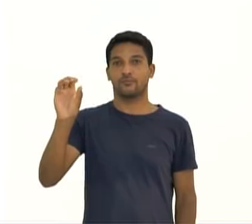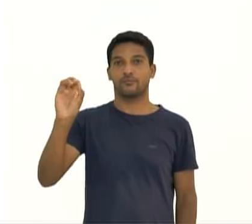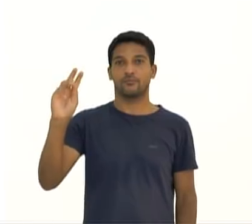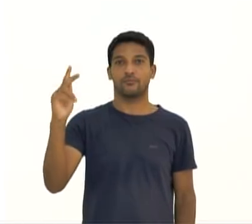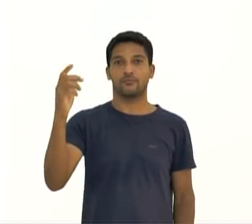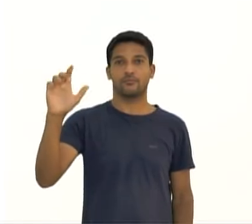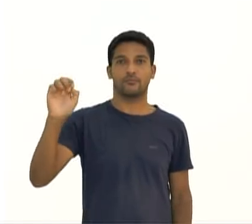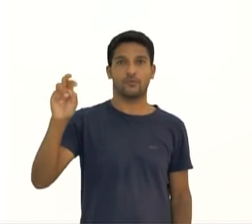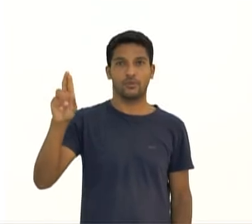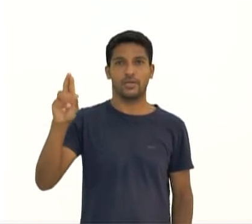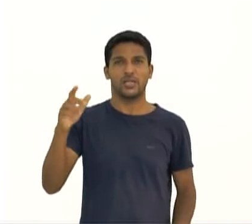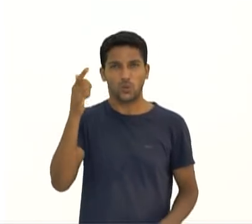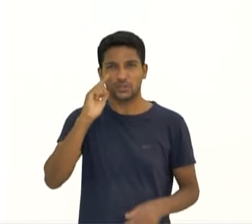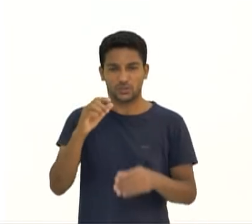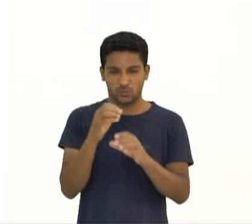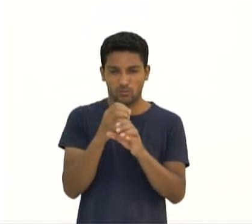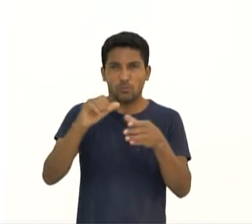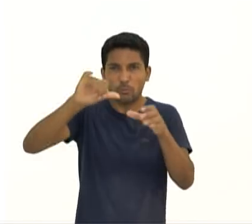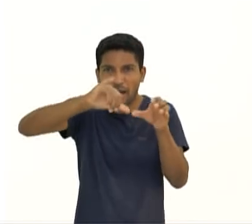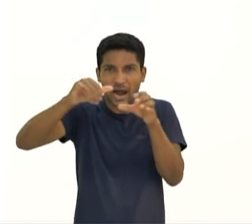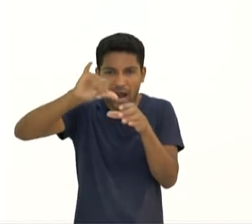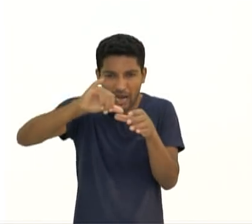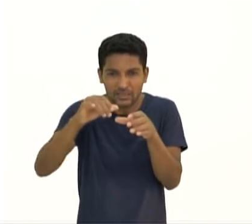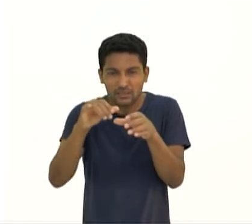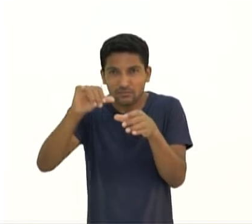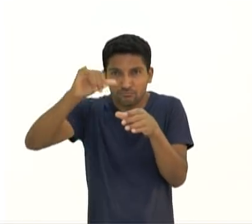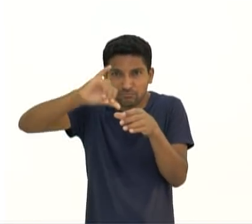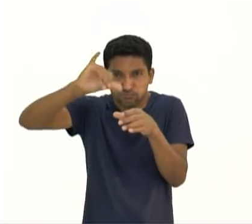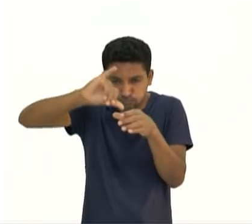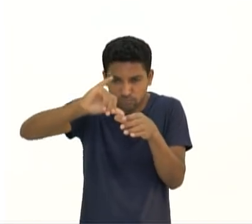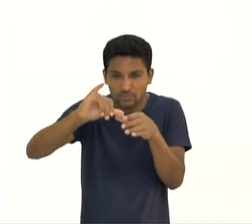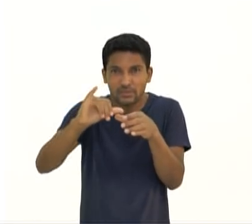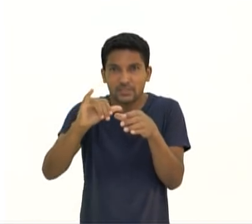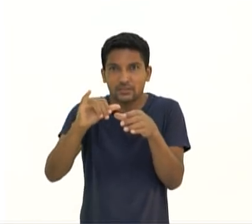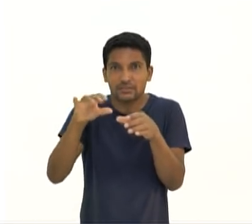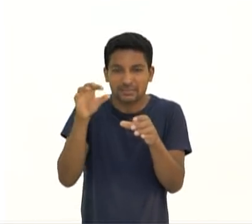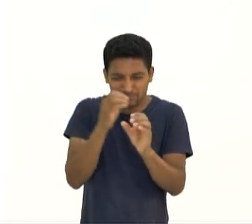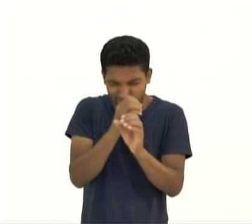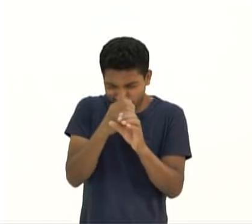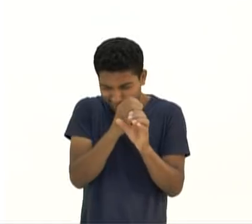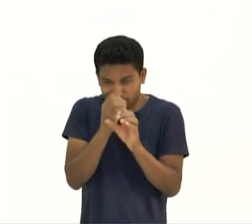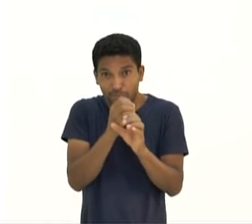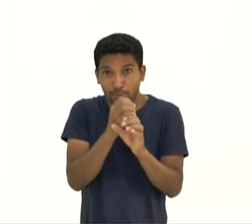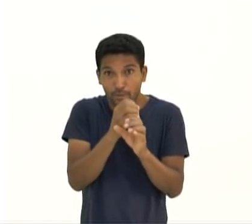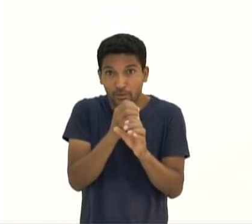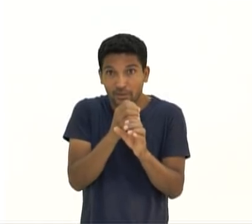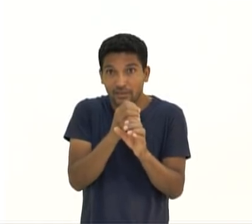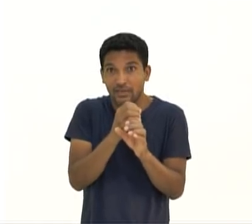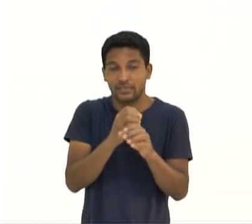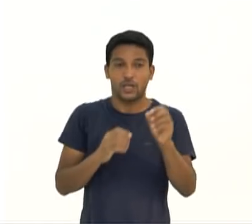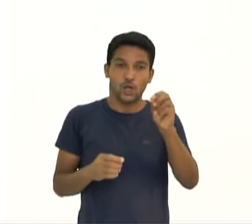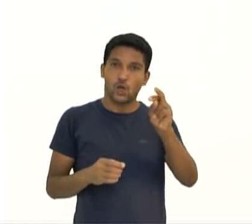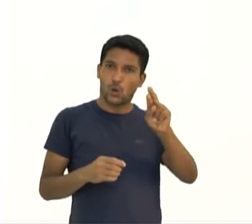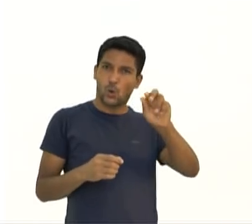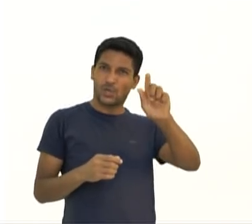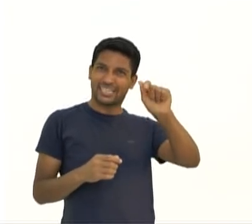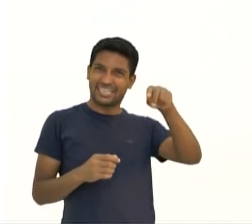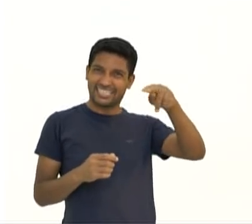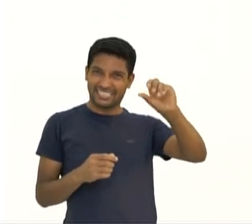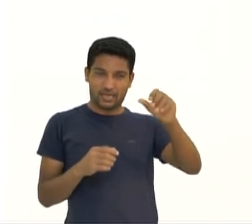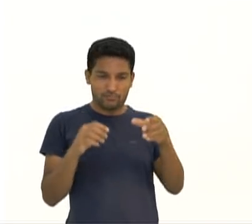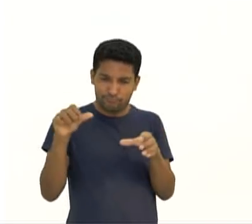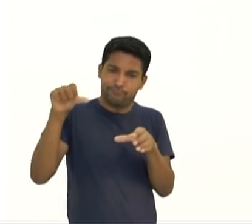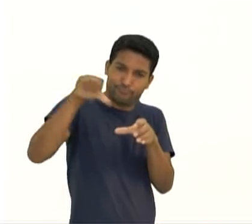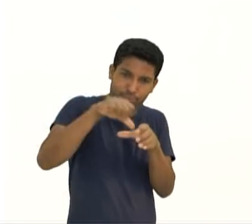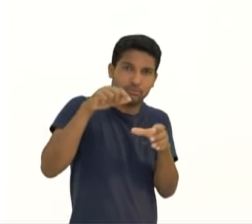substância dita orgânica a partir de uma substância dita inorgânica. A substância que